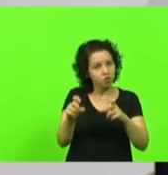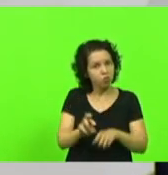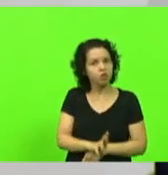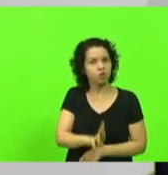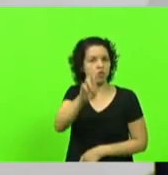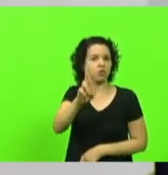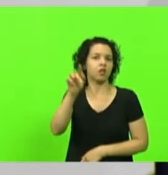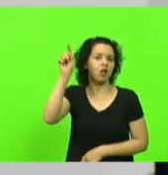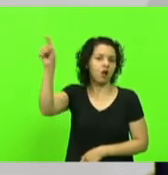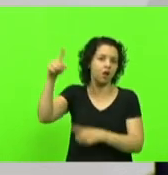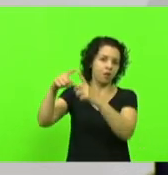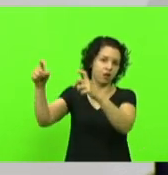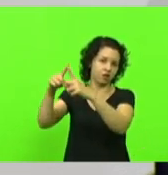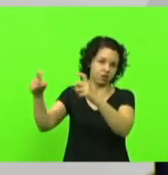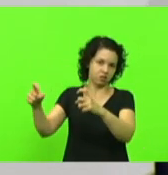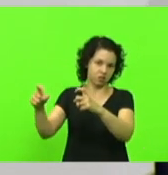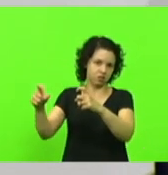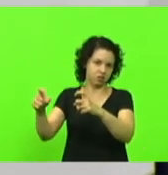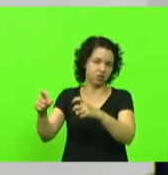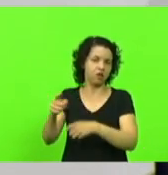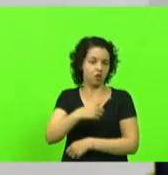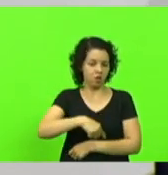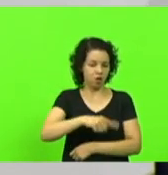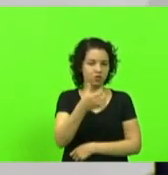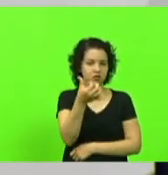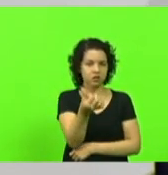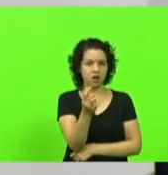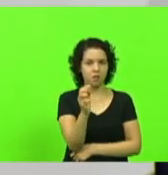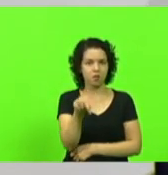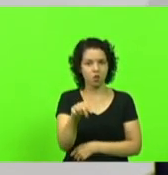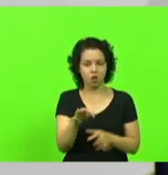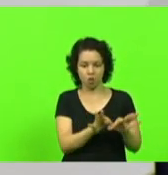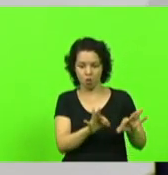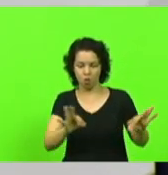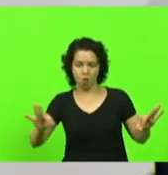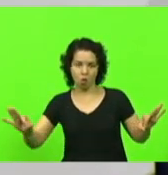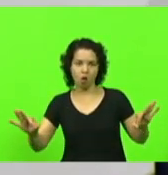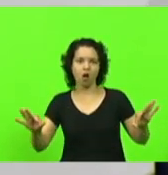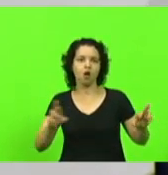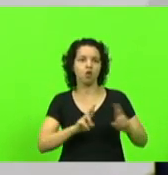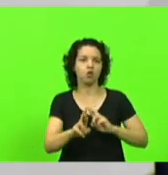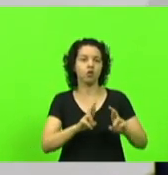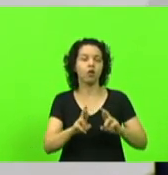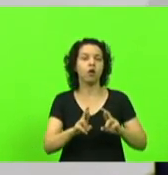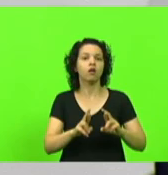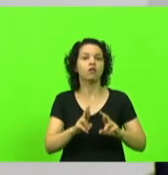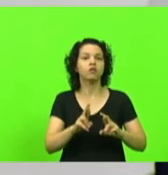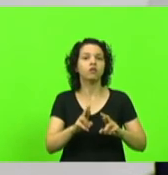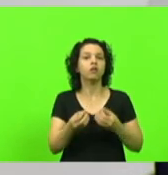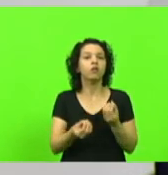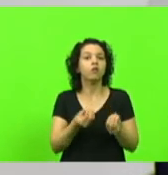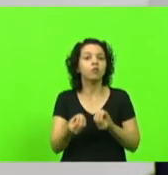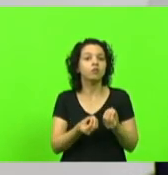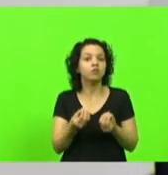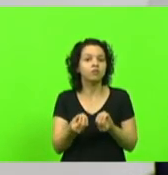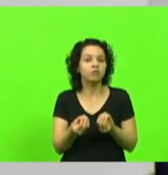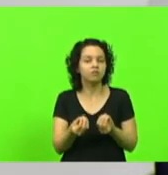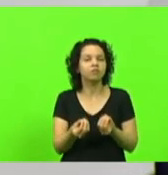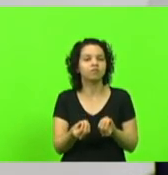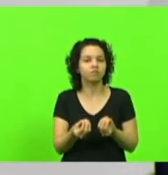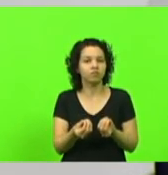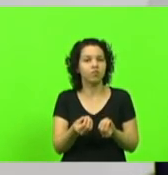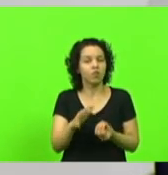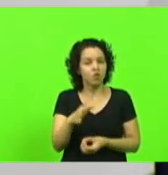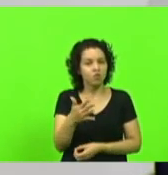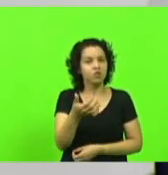E, enquanto isso, nossos 6 mil quilômetros de malha rodoviária estadual, como estão? Pois é, cerca de 100